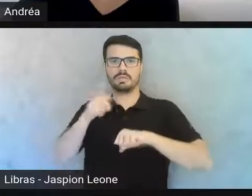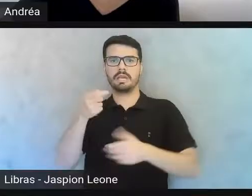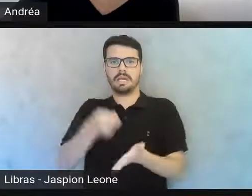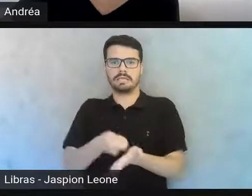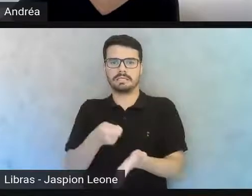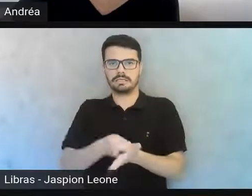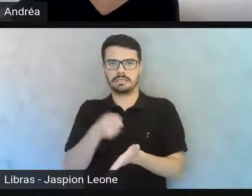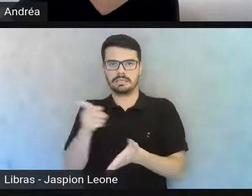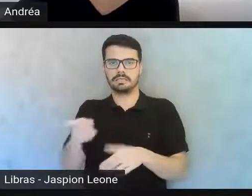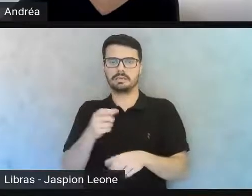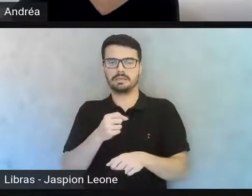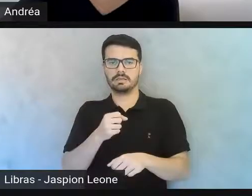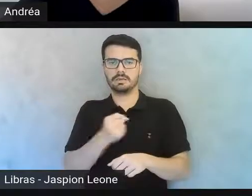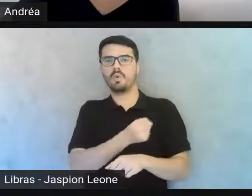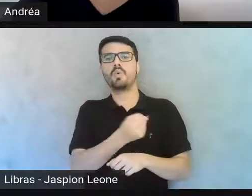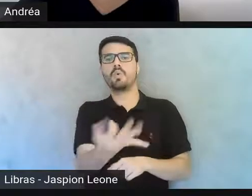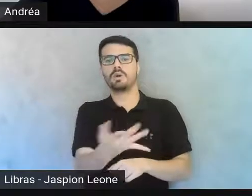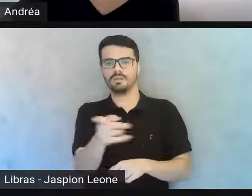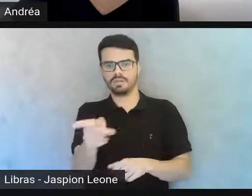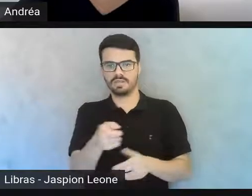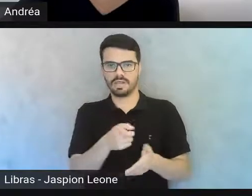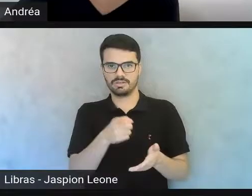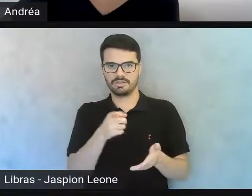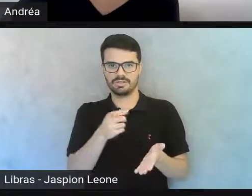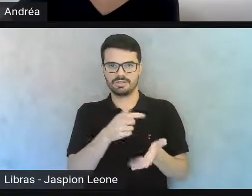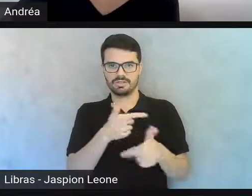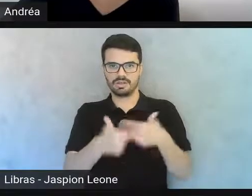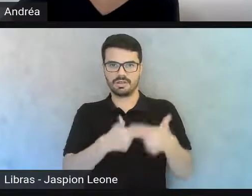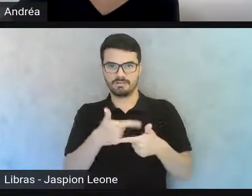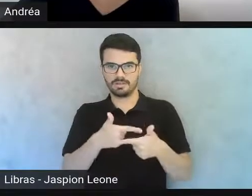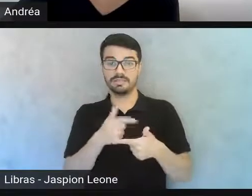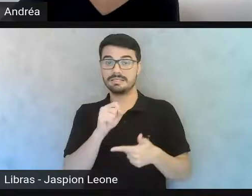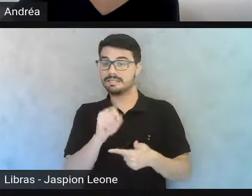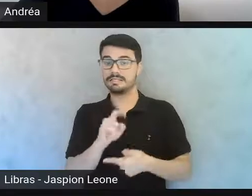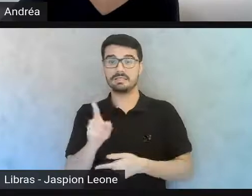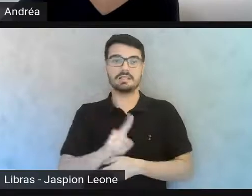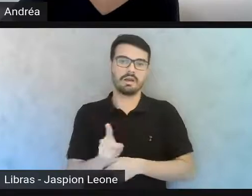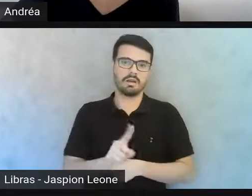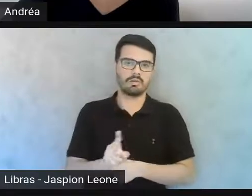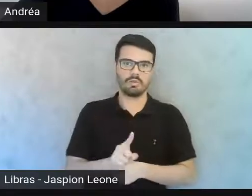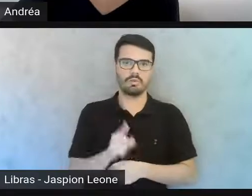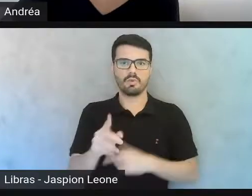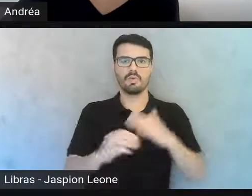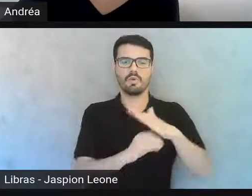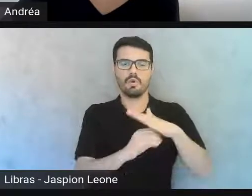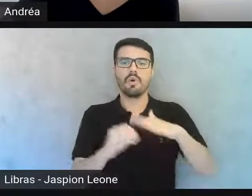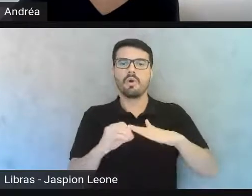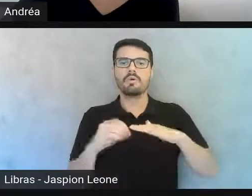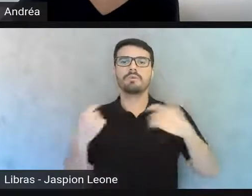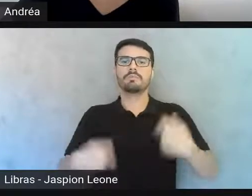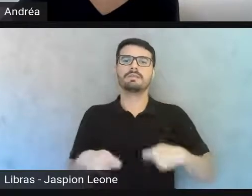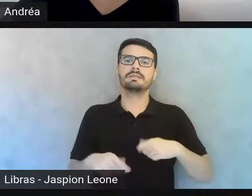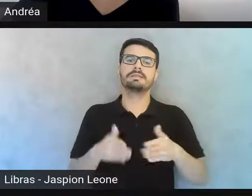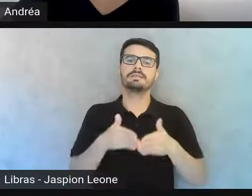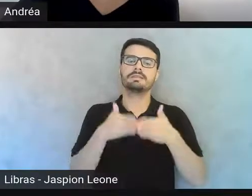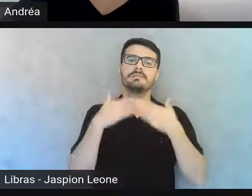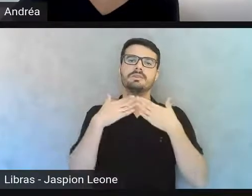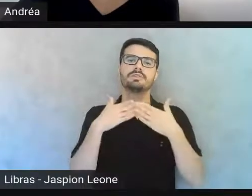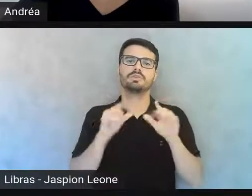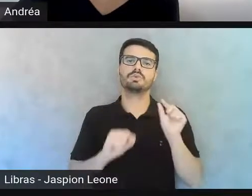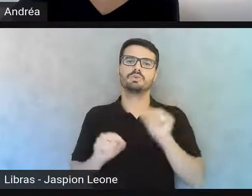empresa suspenda o contrato de trabalho de determinado quantitativo. Se não, ele deve, no mínimo, solicitar. Como